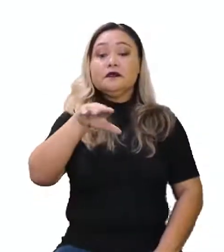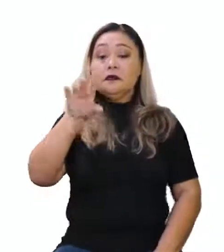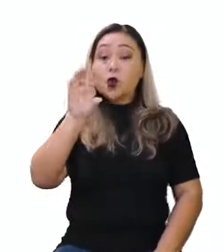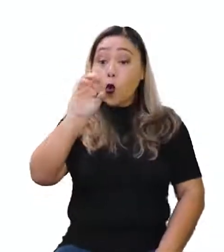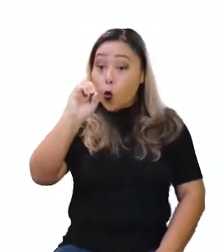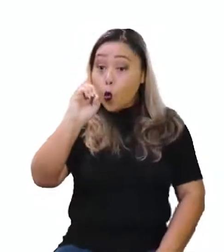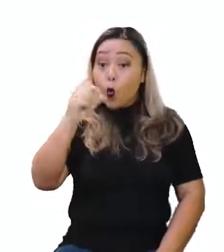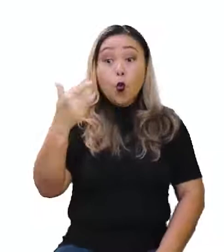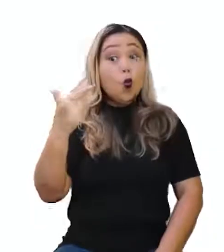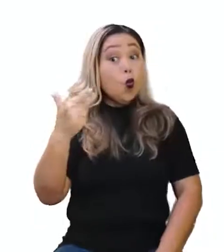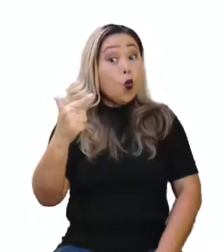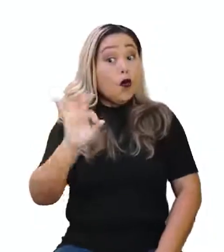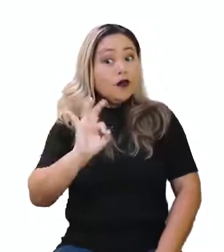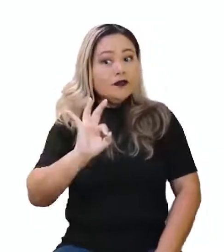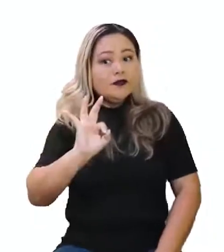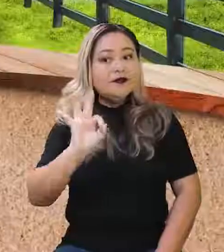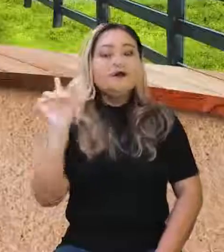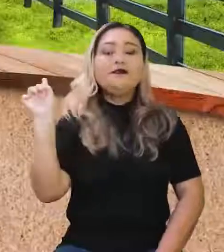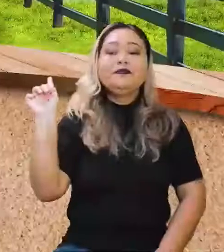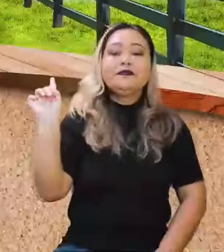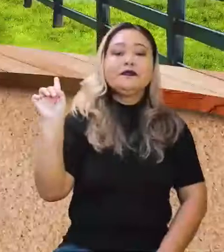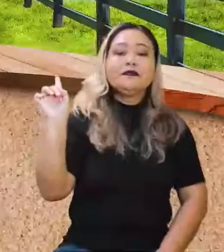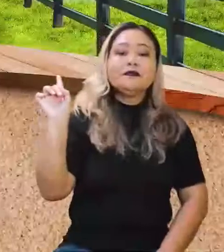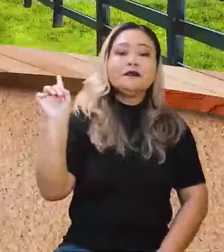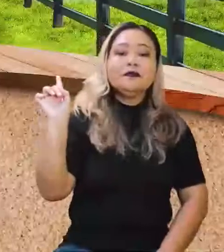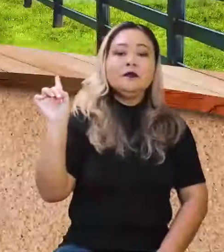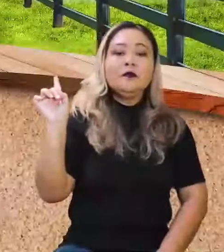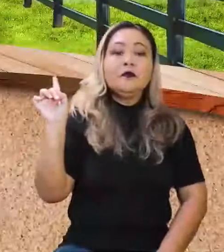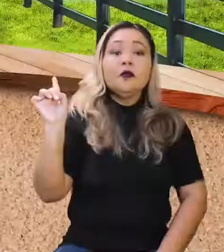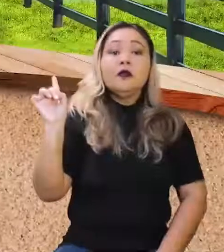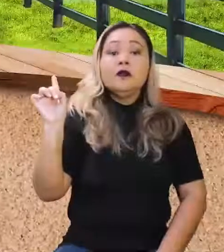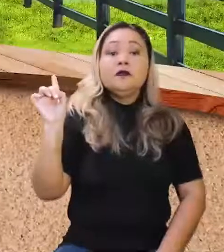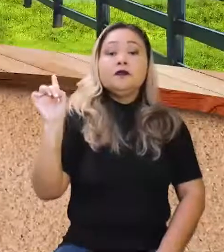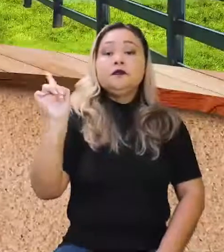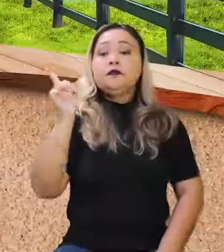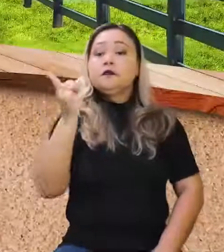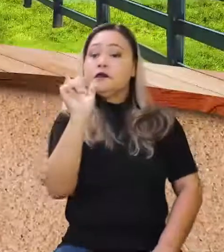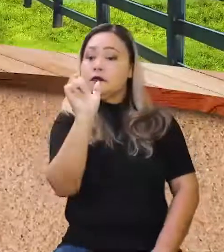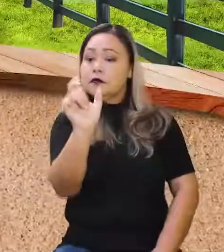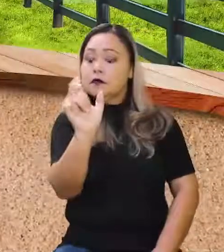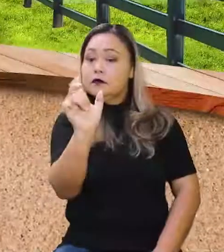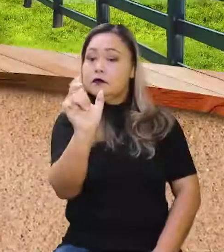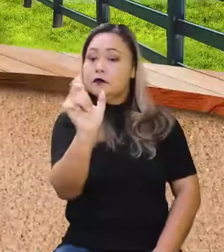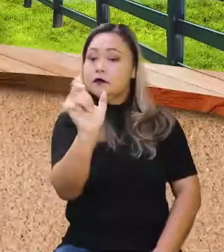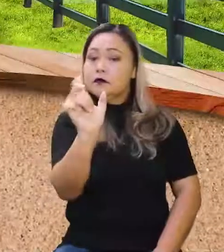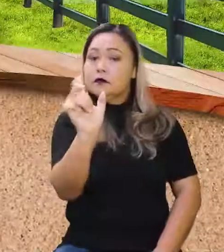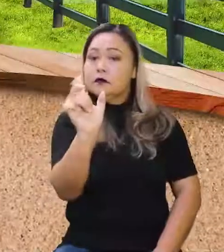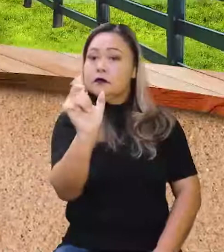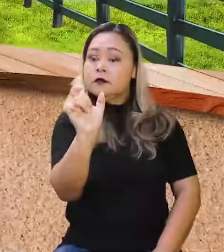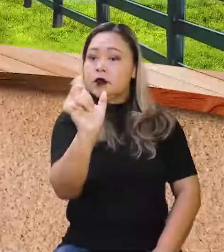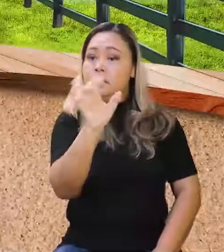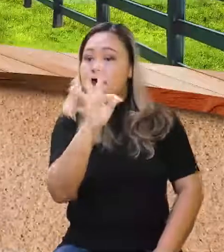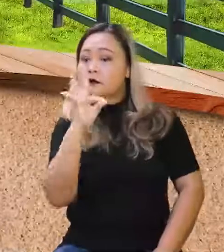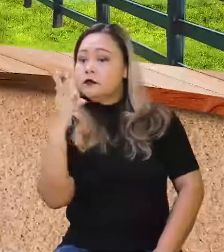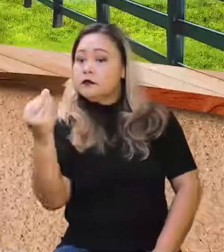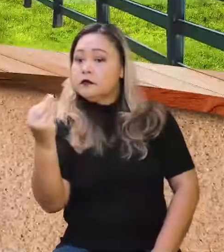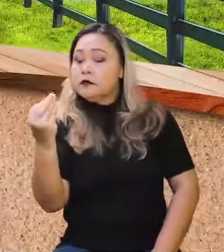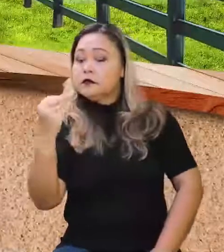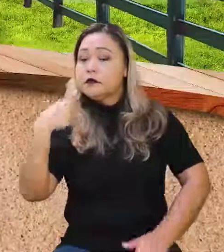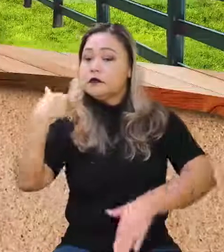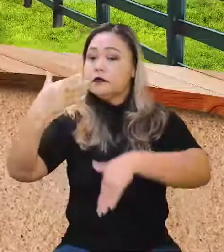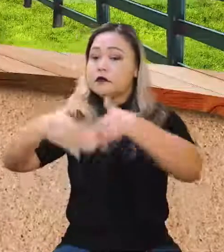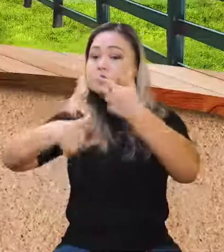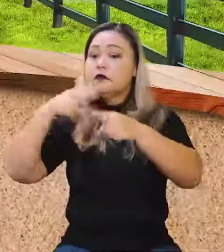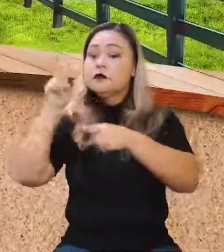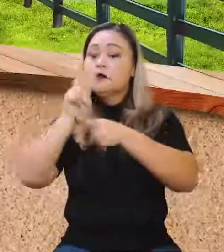estruticultura. Aqui pro tio. Galerinha, a palavra estruticultura é todo o processo